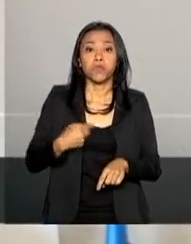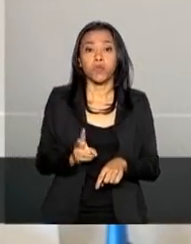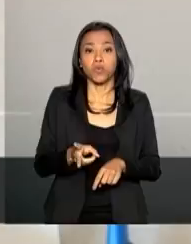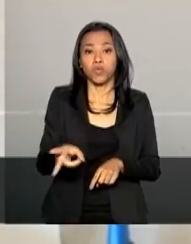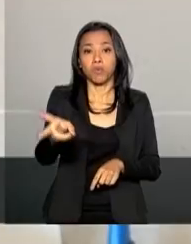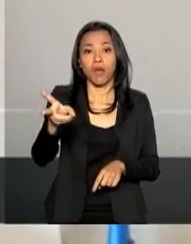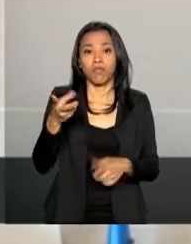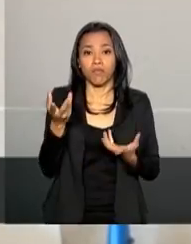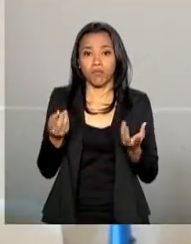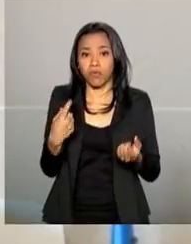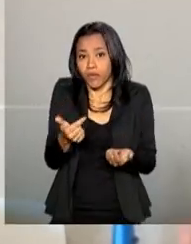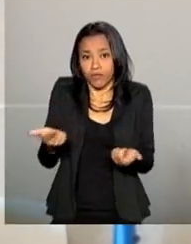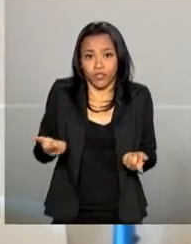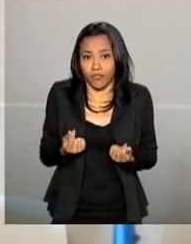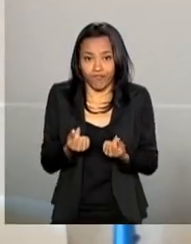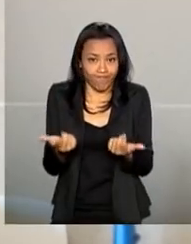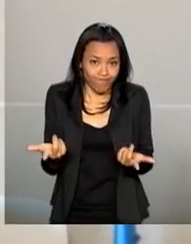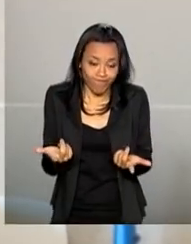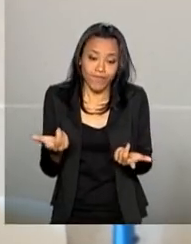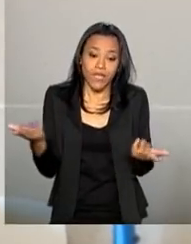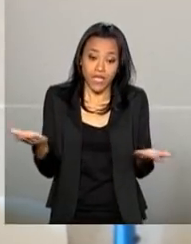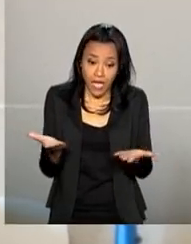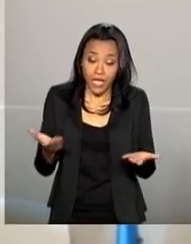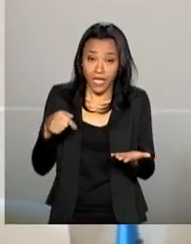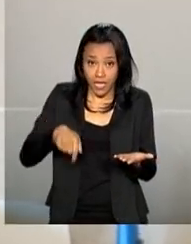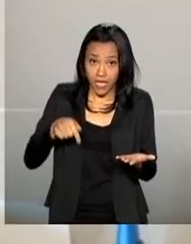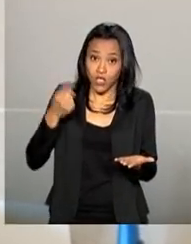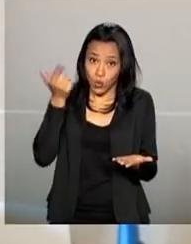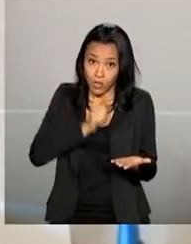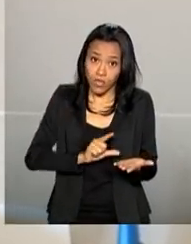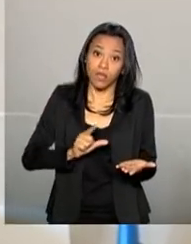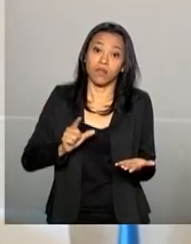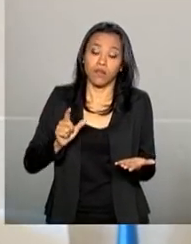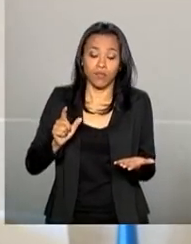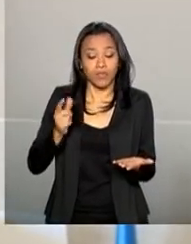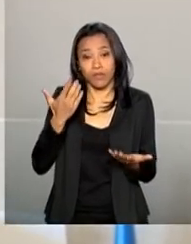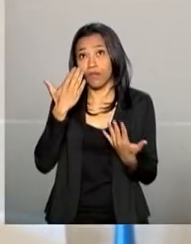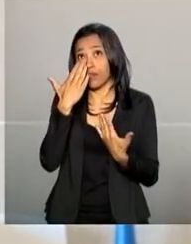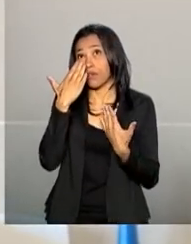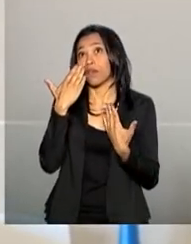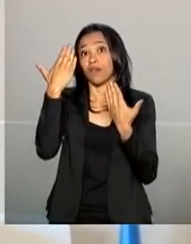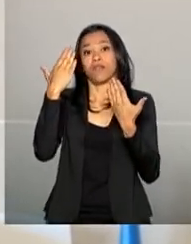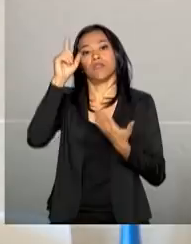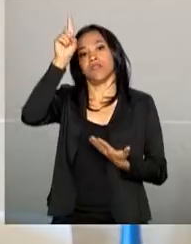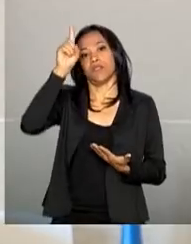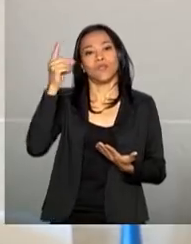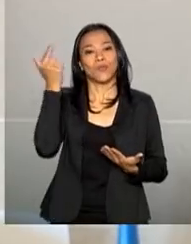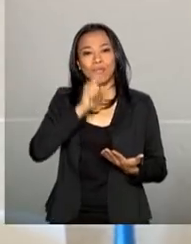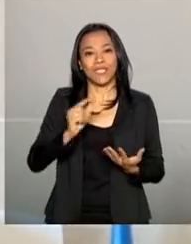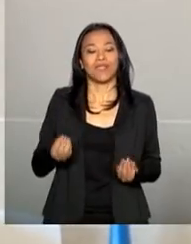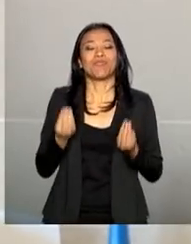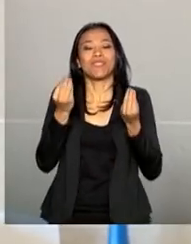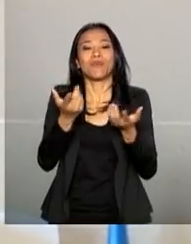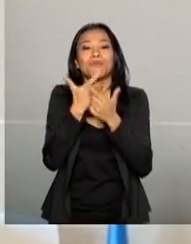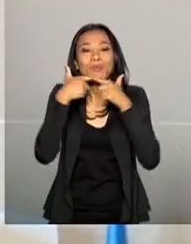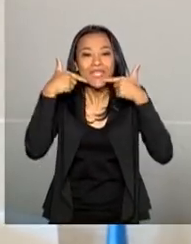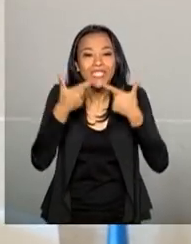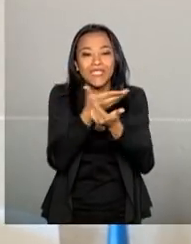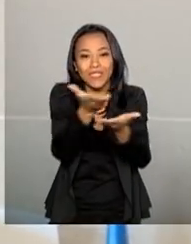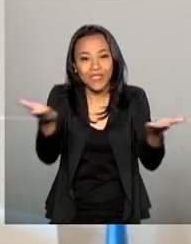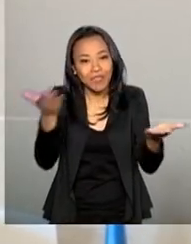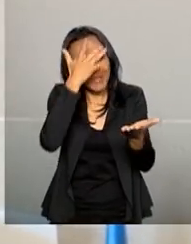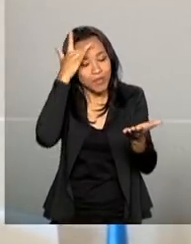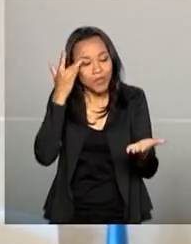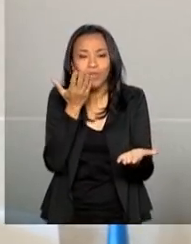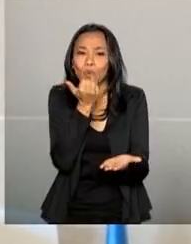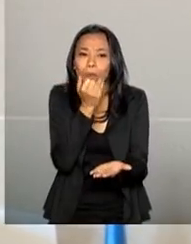fazer numa clínica privada. E com os valores que nós conseguimos fazer cá, graças a Deus, podemos devolver esse sorriso, a pessoa